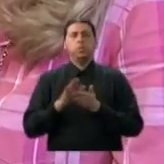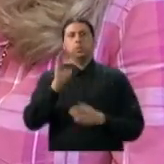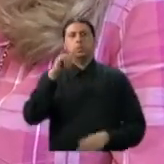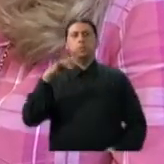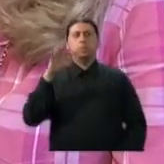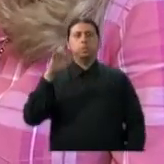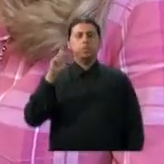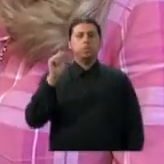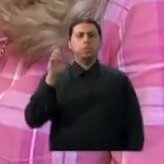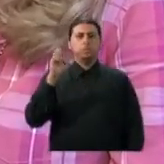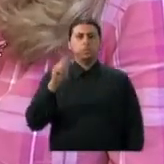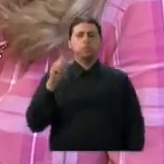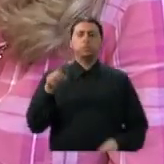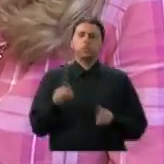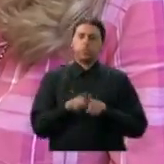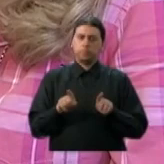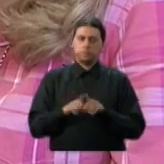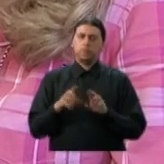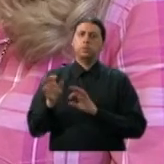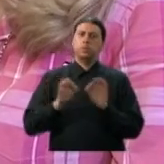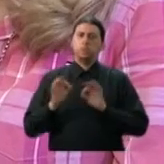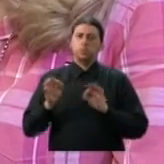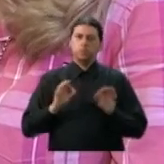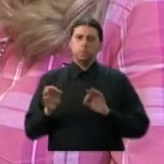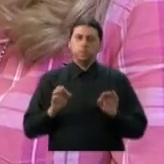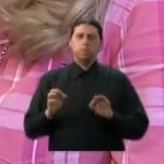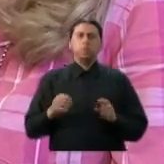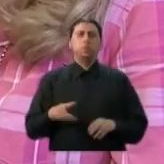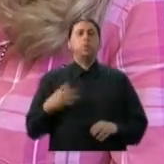produzam imunidade. Então, isso é uma estratégia